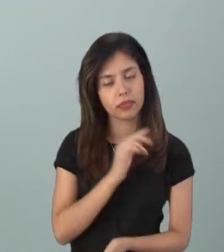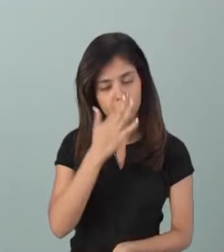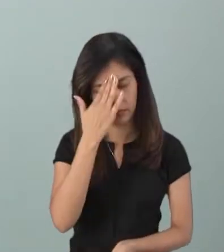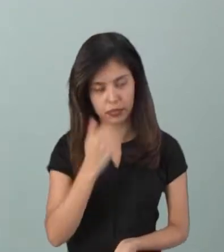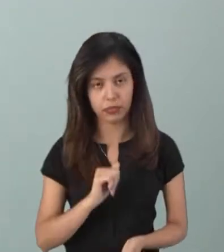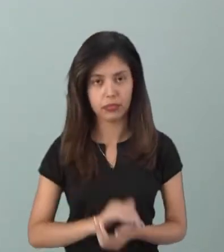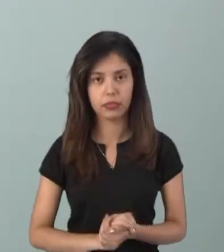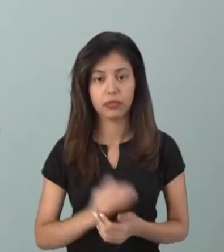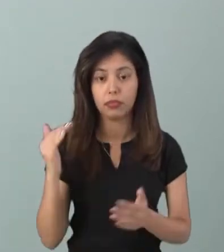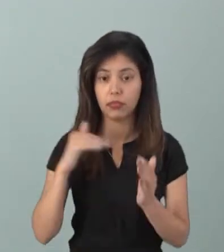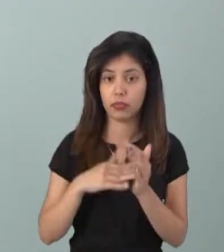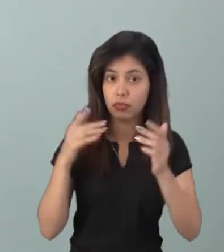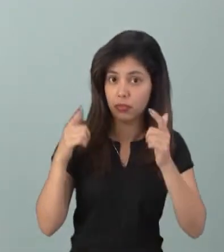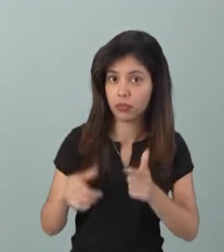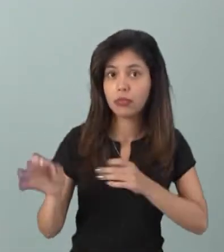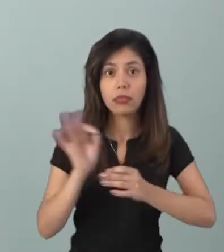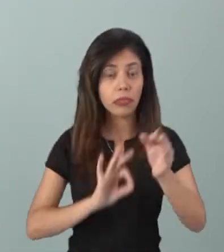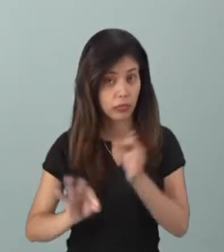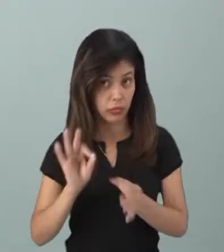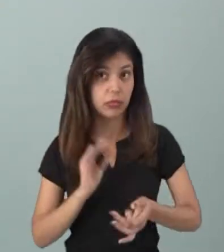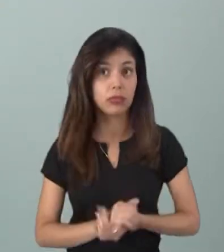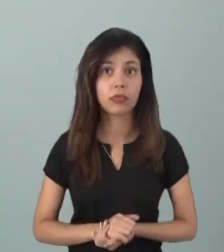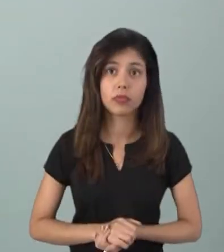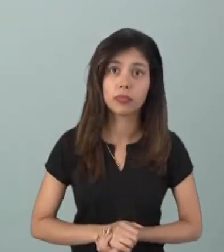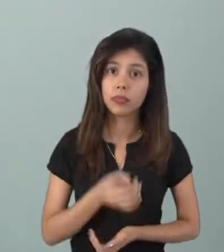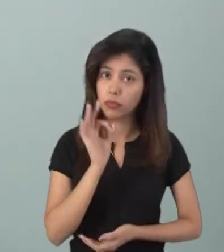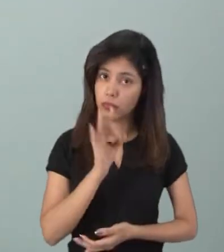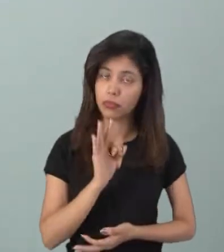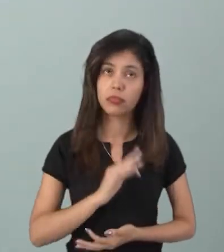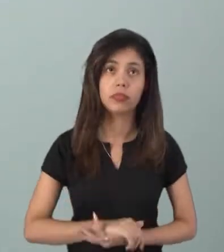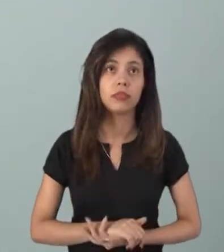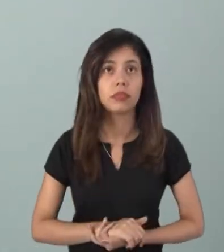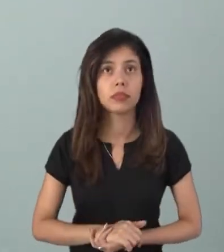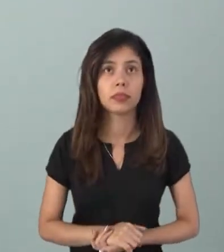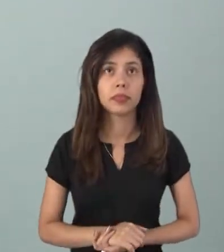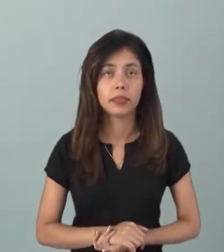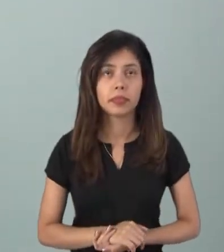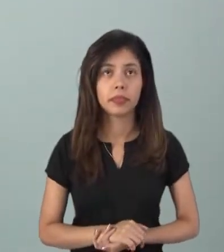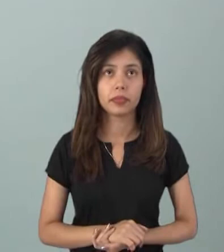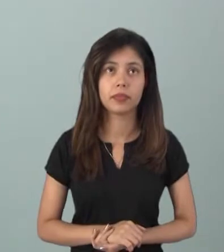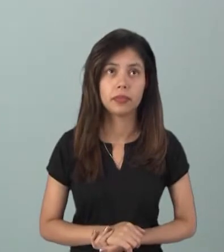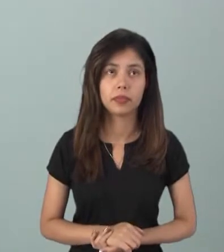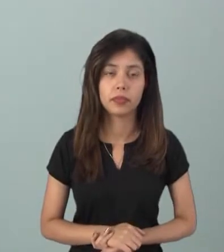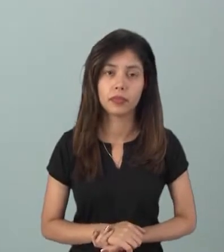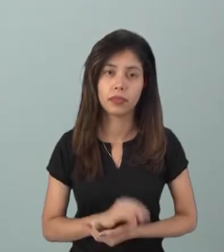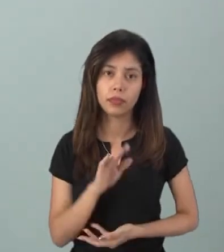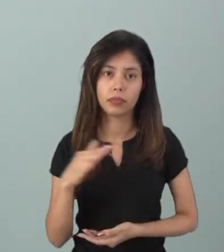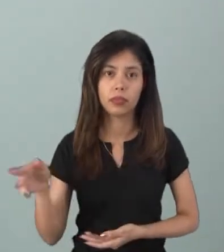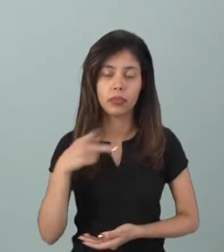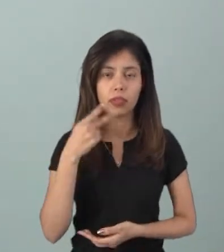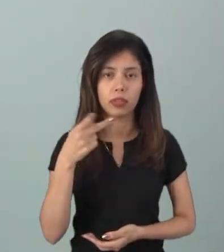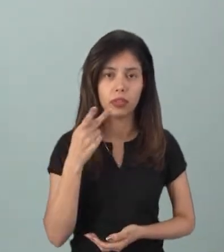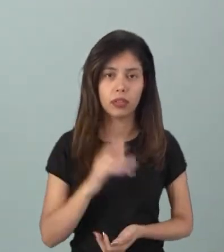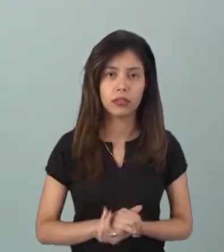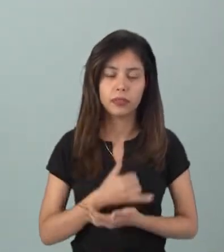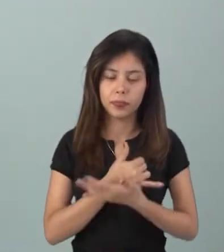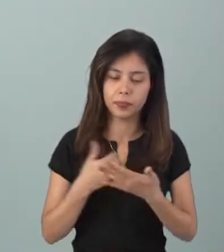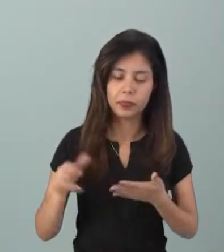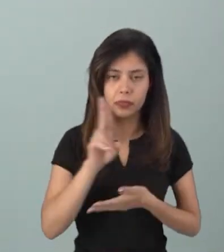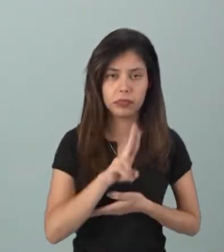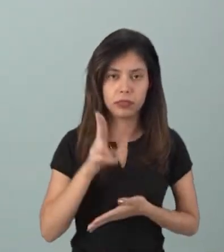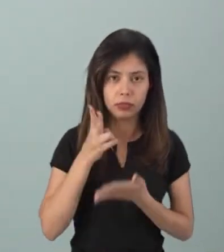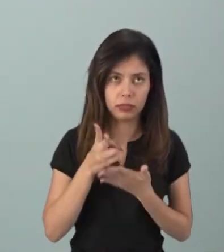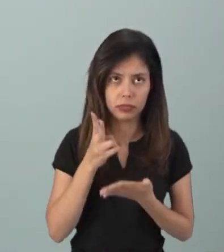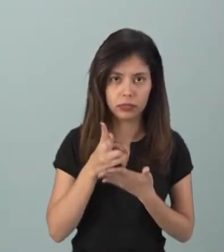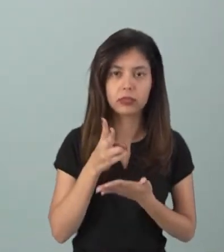onde será que podemos ter controle sobre elas, certo? E aí, quando a gente fala sobre essa dependência